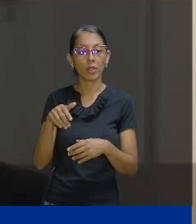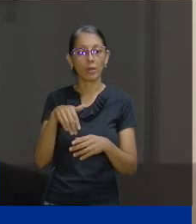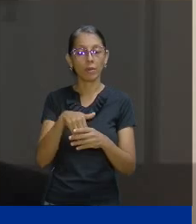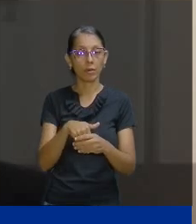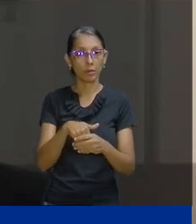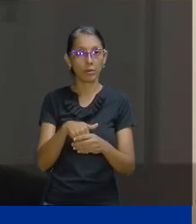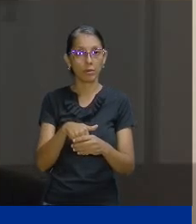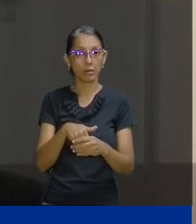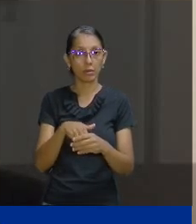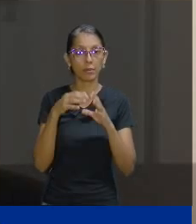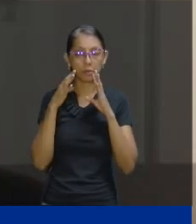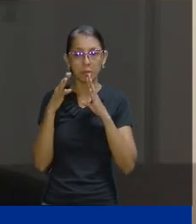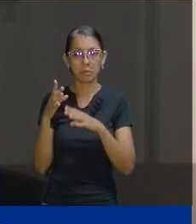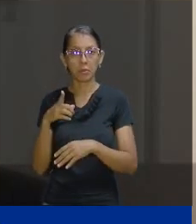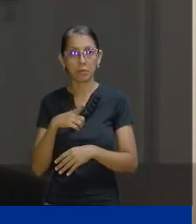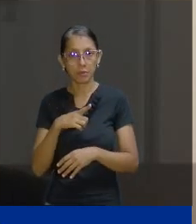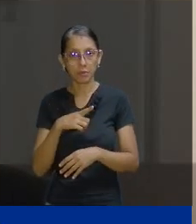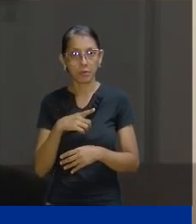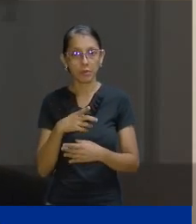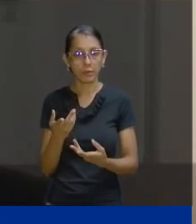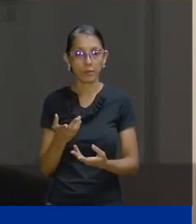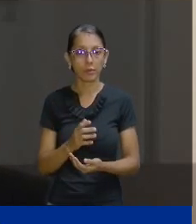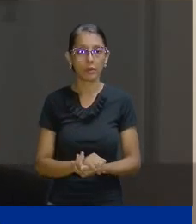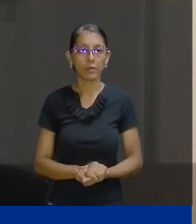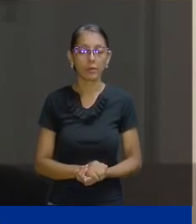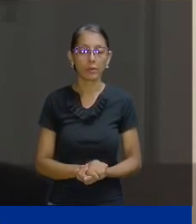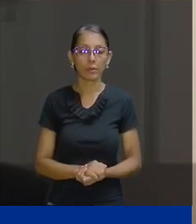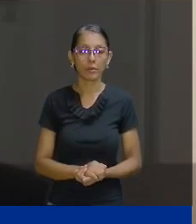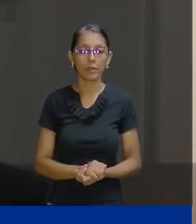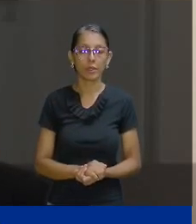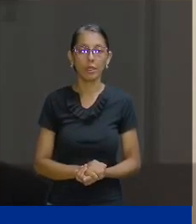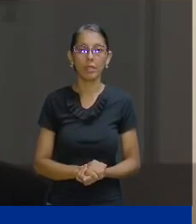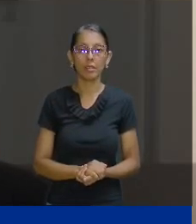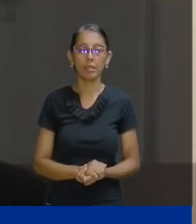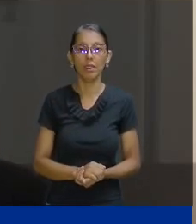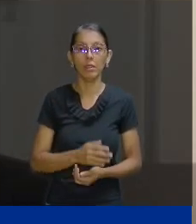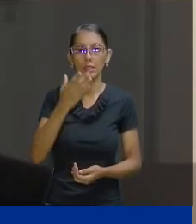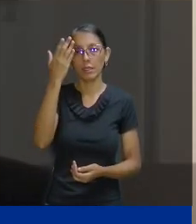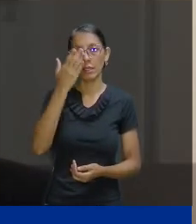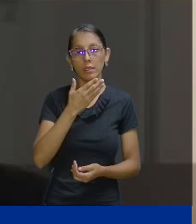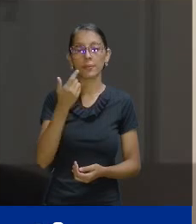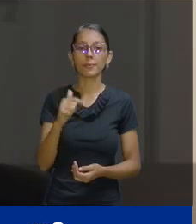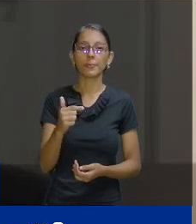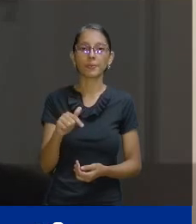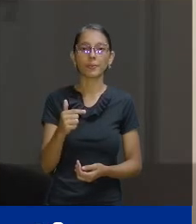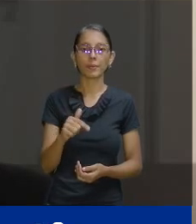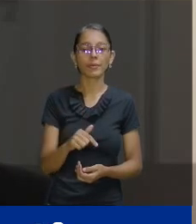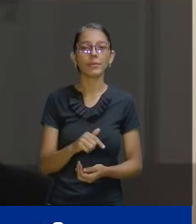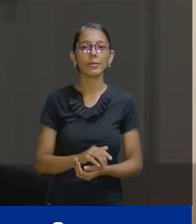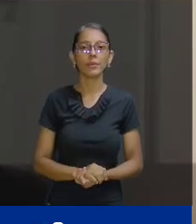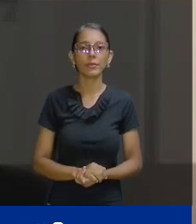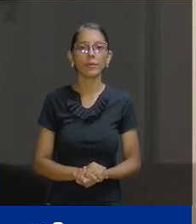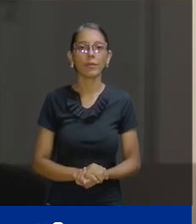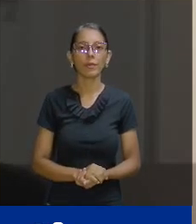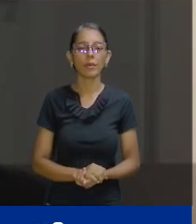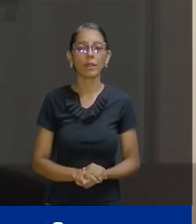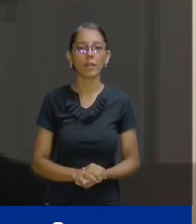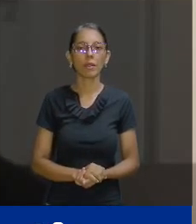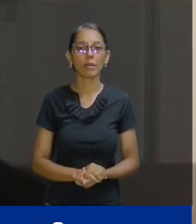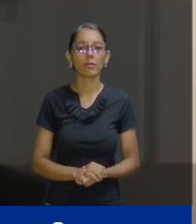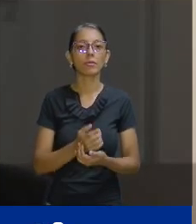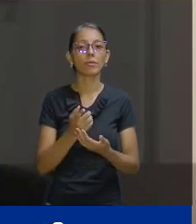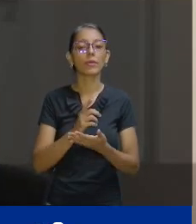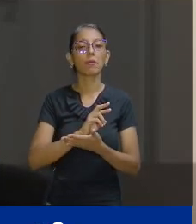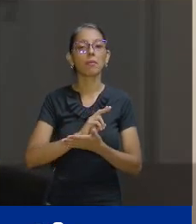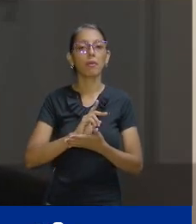de agir. Não havia dificuldade, mas essa prova não foi feita. Nenhum das